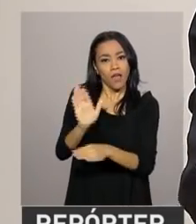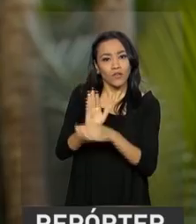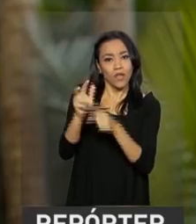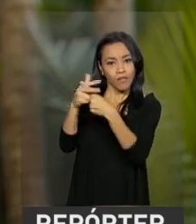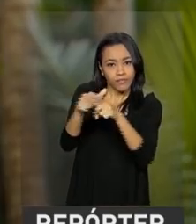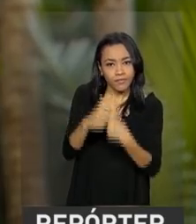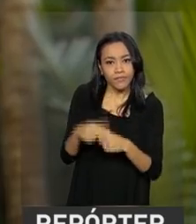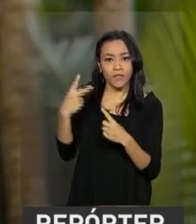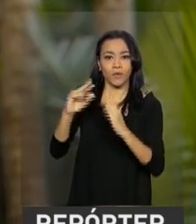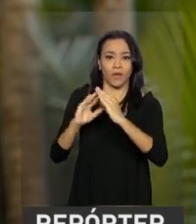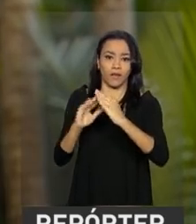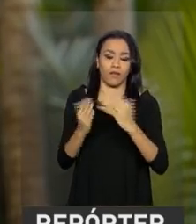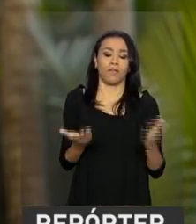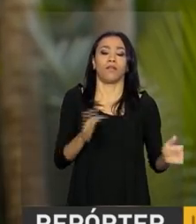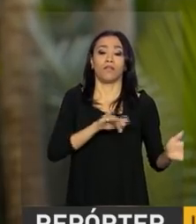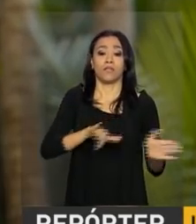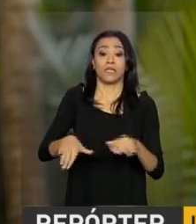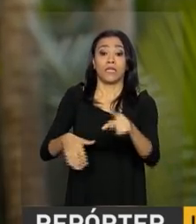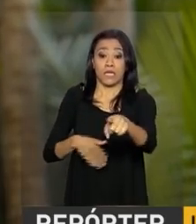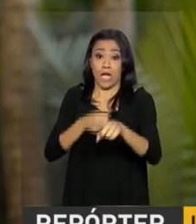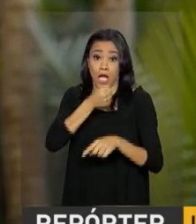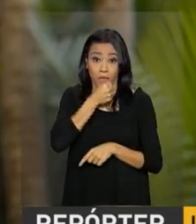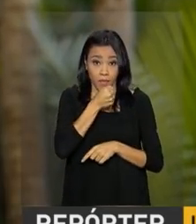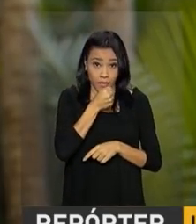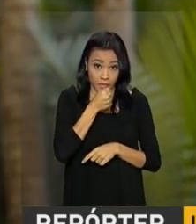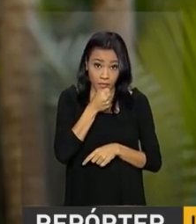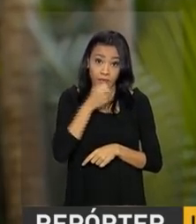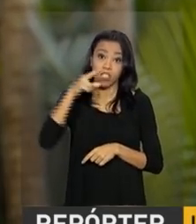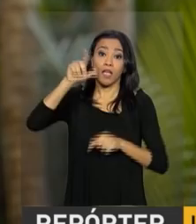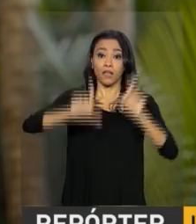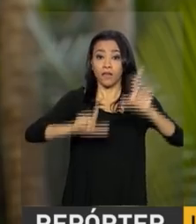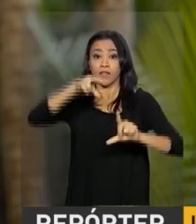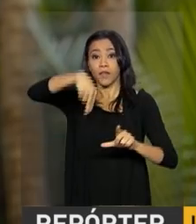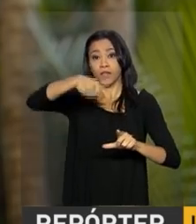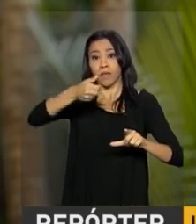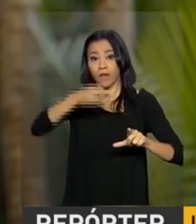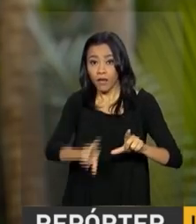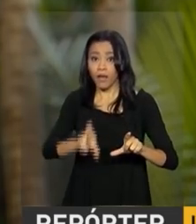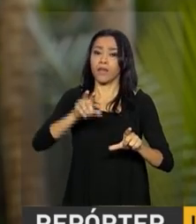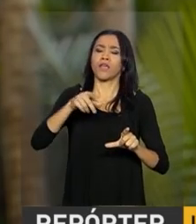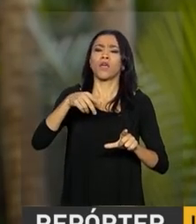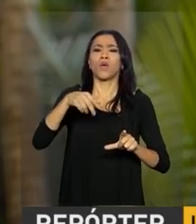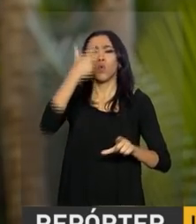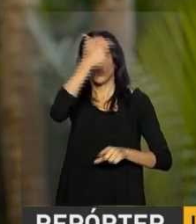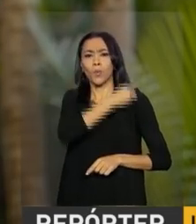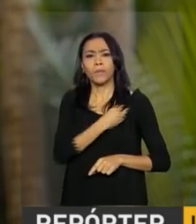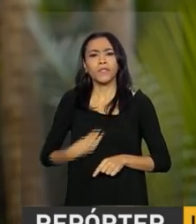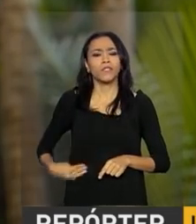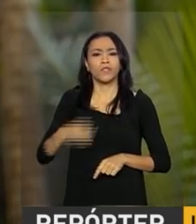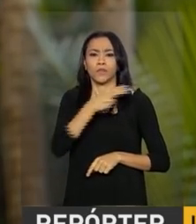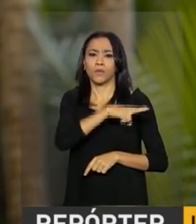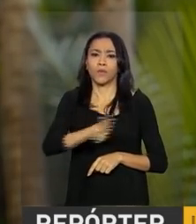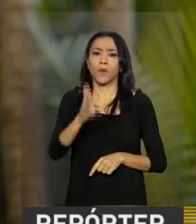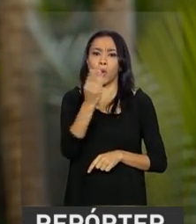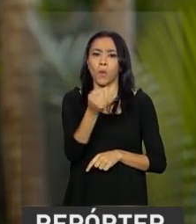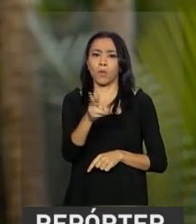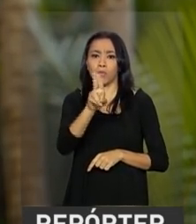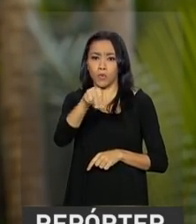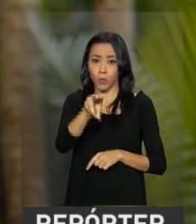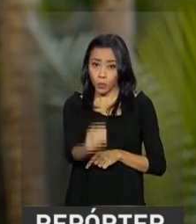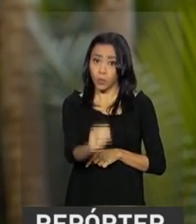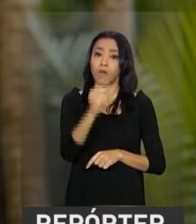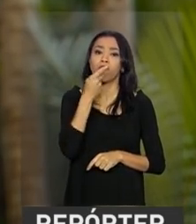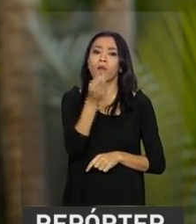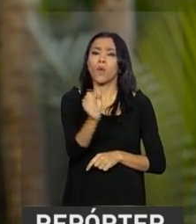de sua residência. Em entrevista exclusiva à TV NBR, o ministro Bruno Araújo também afirmou que o governo vai iniciar a